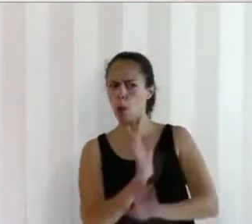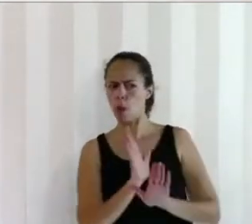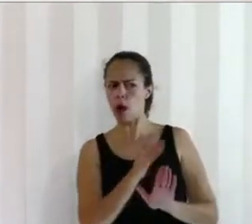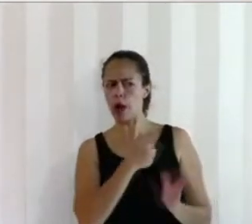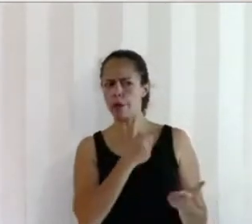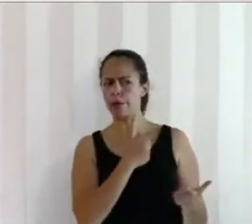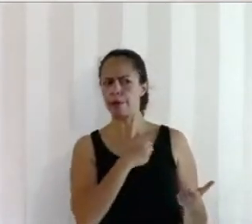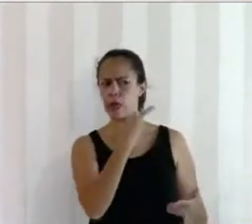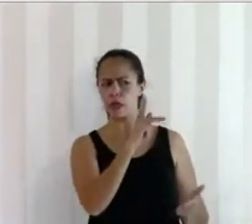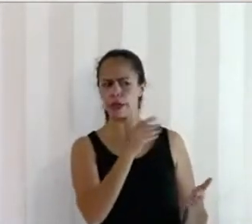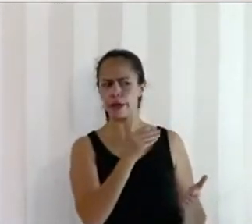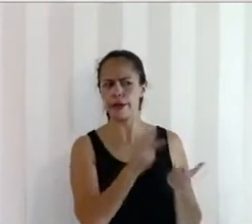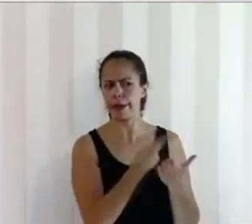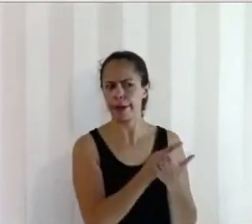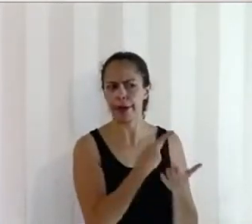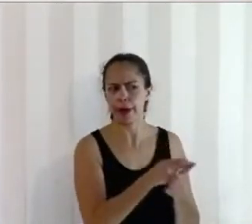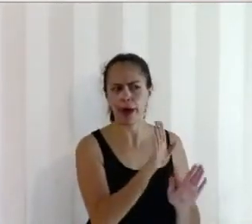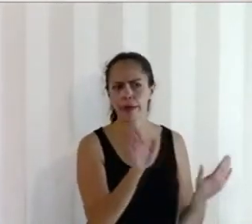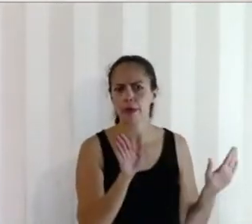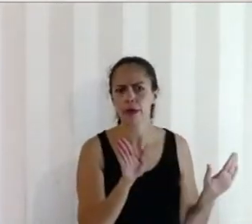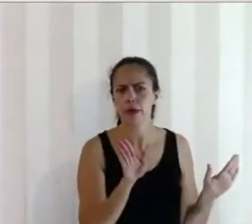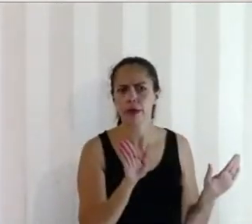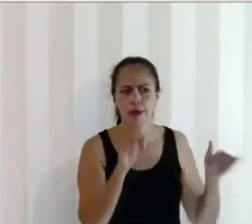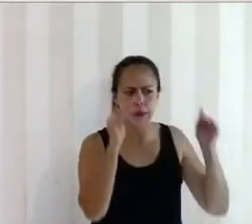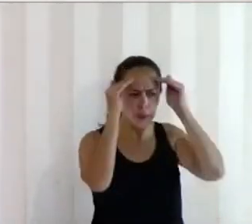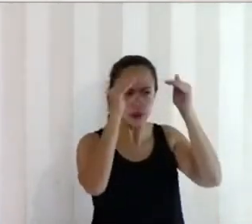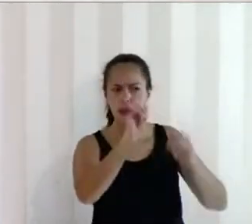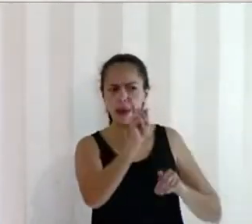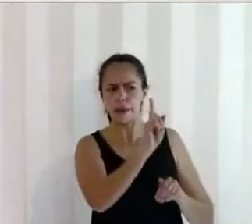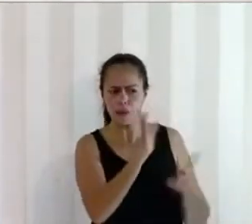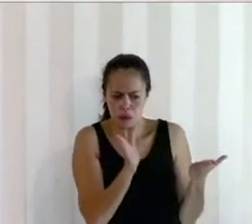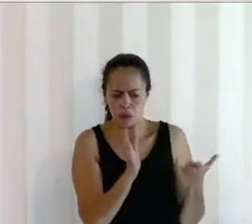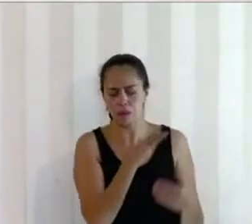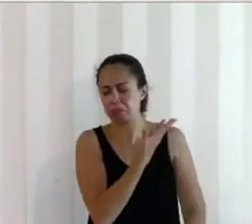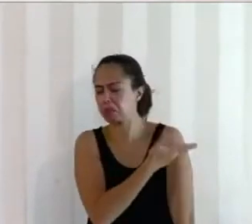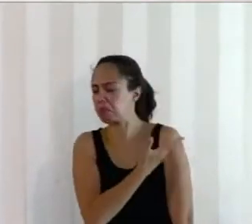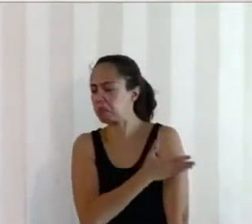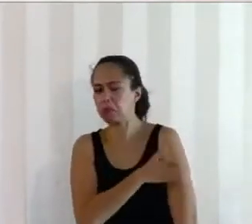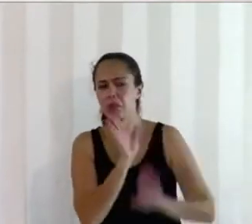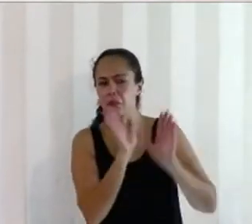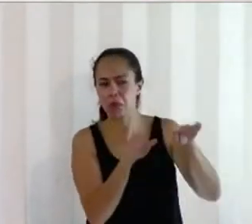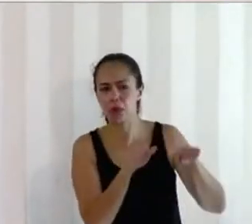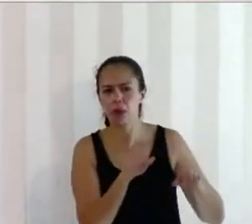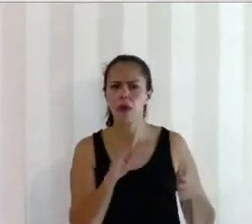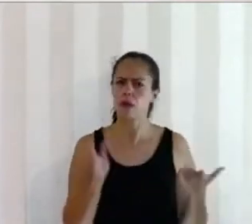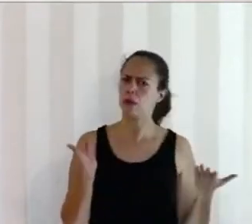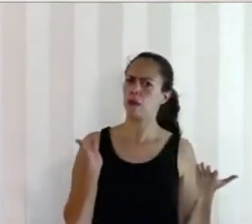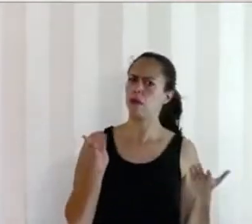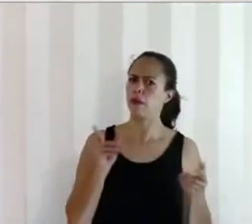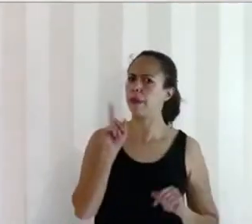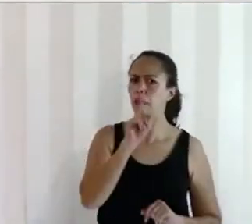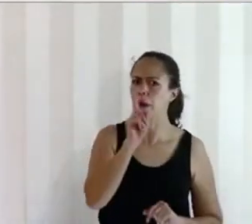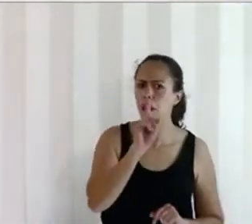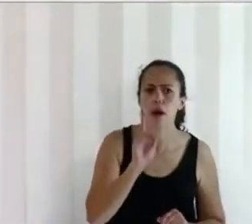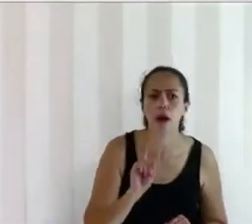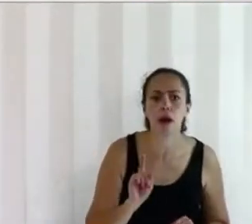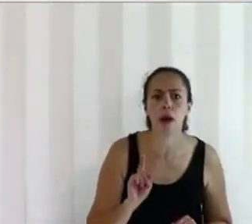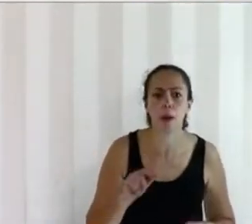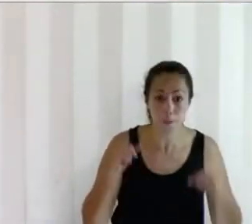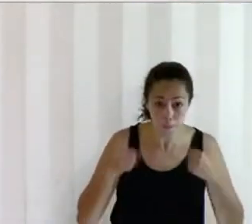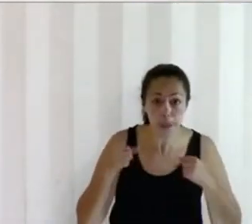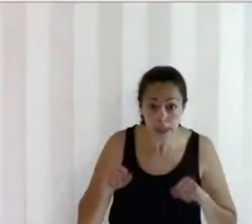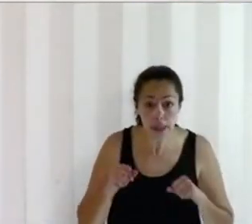discípulo, já aceitou o estado de desobediência, é porque já está conformado ao século. Mas aí vem a ordem,